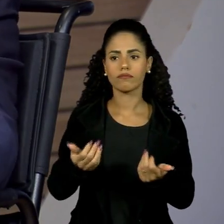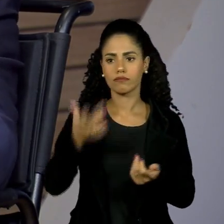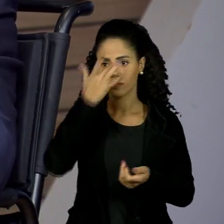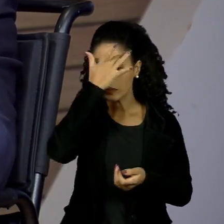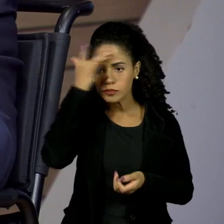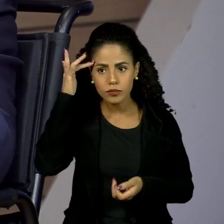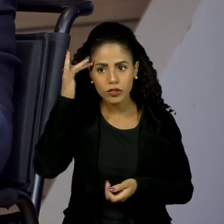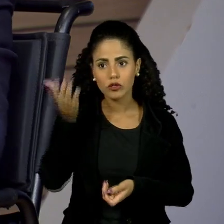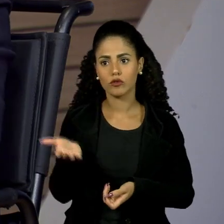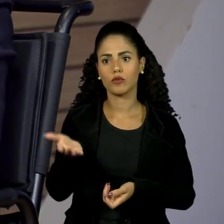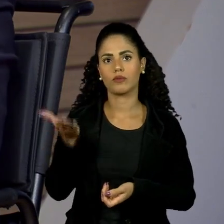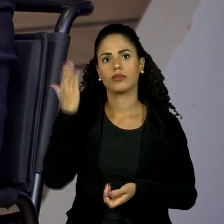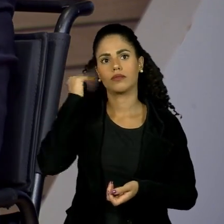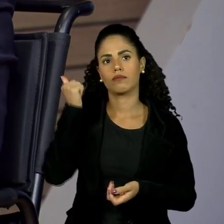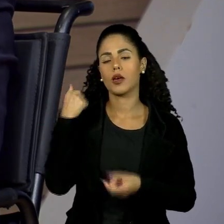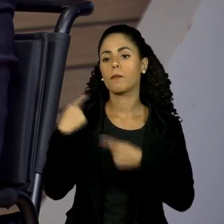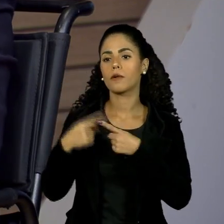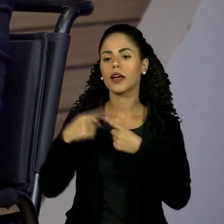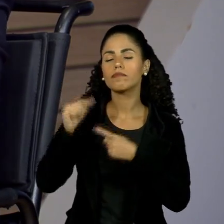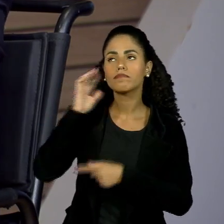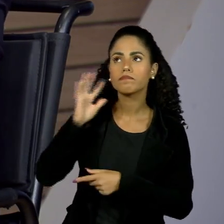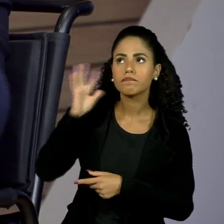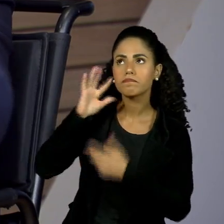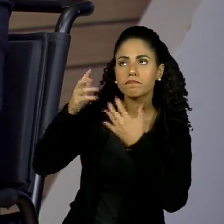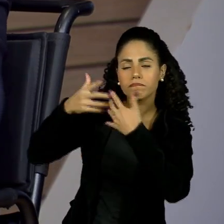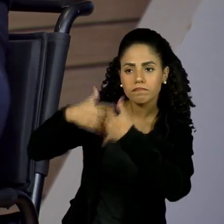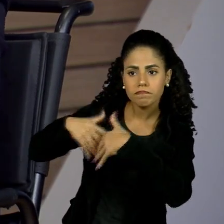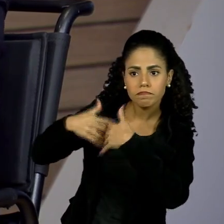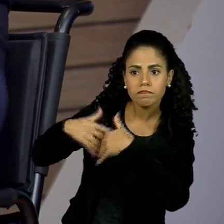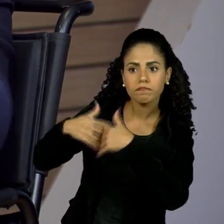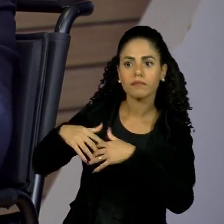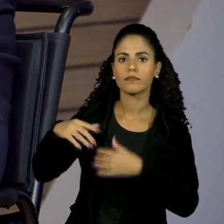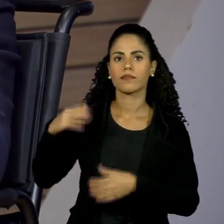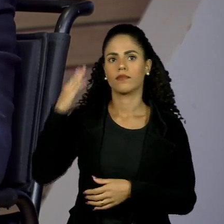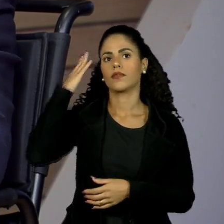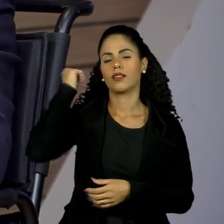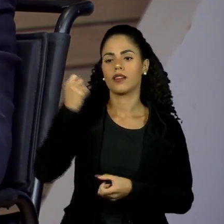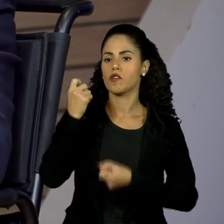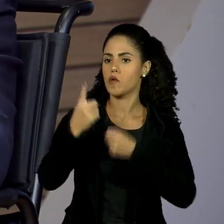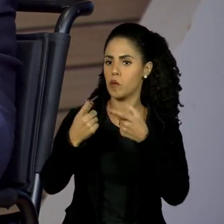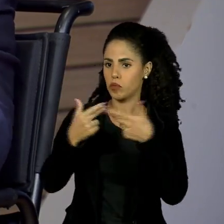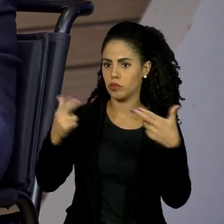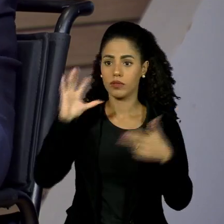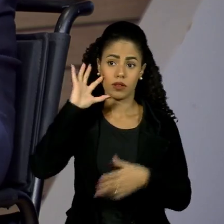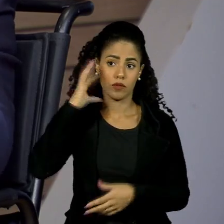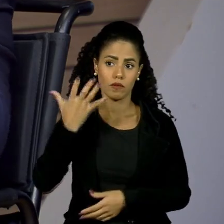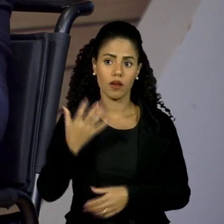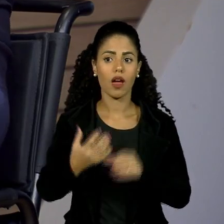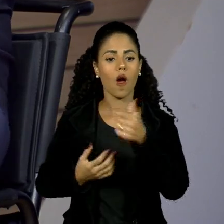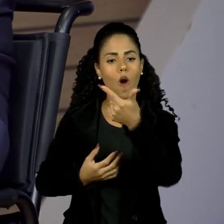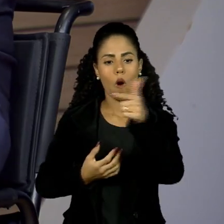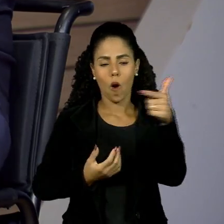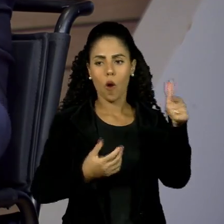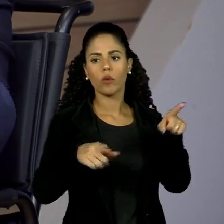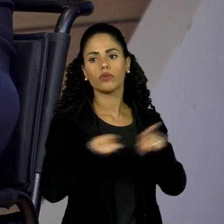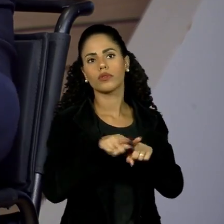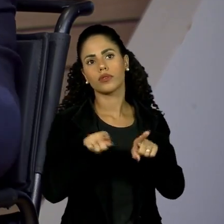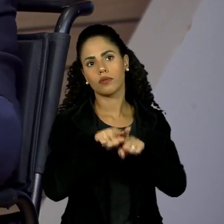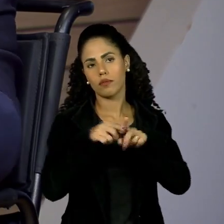apostador à reflexão. Porque eu acho que refletindo talvez a gente consiga alguns casos de compulsão resolver. E os outros, a gente vai ter o